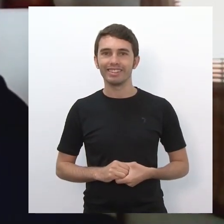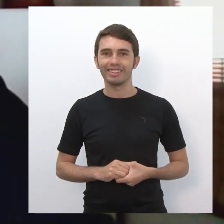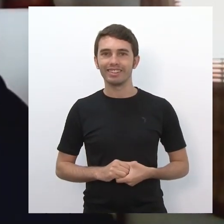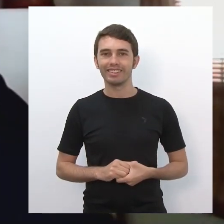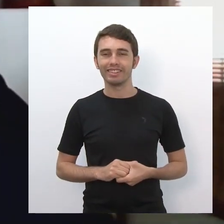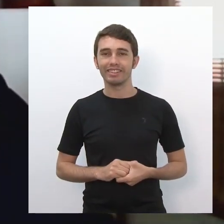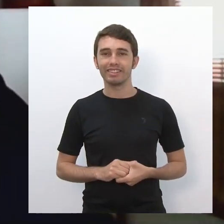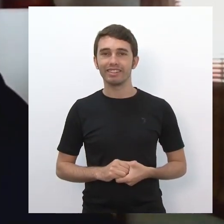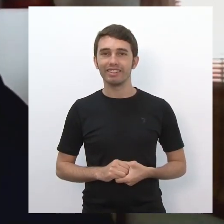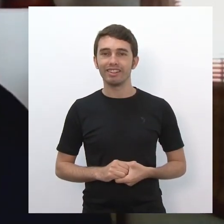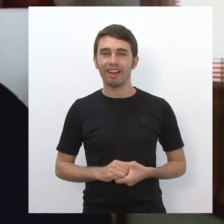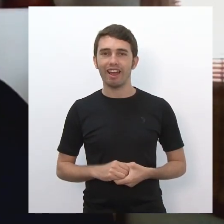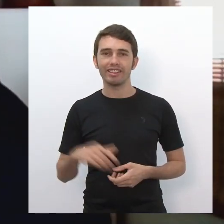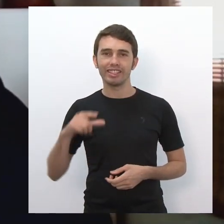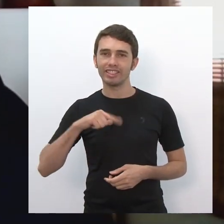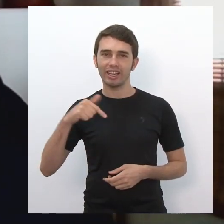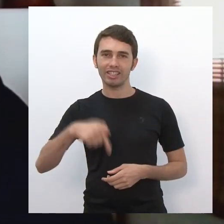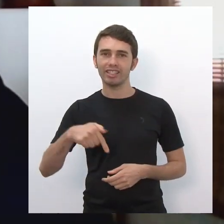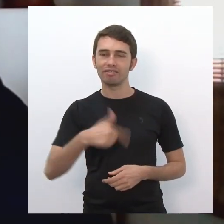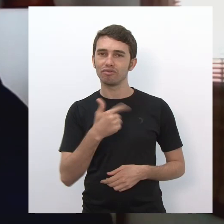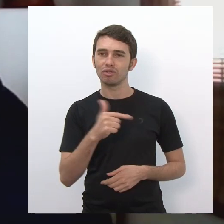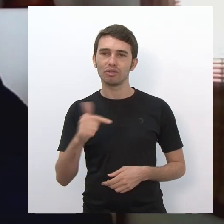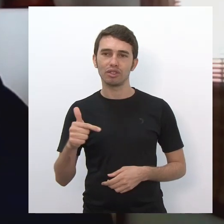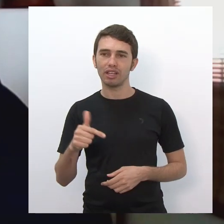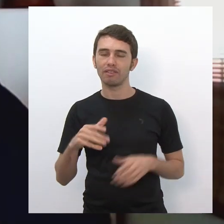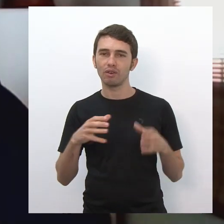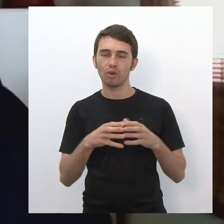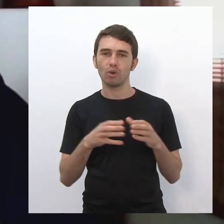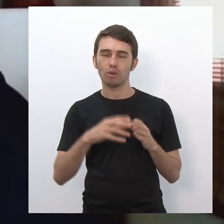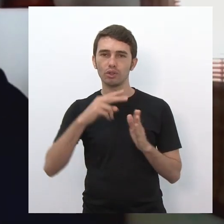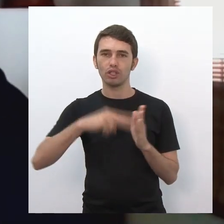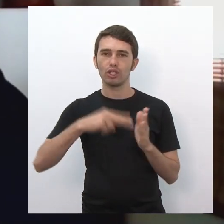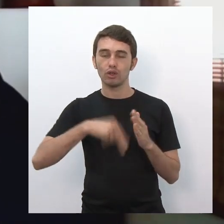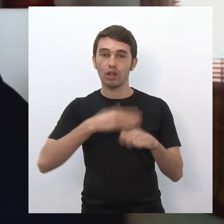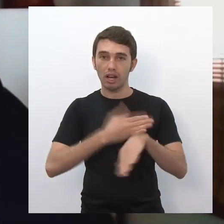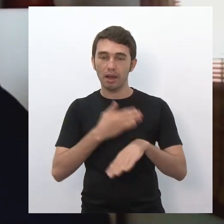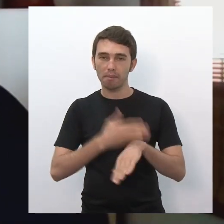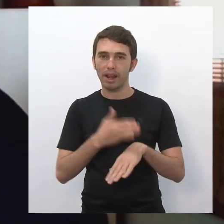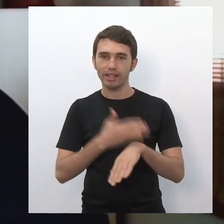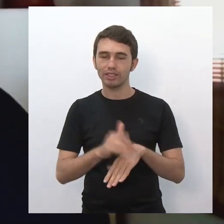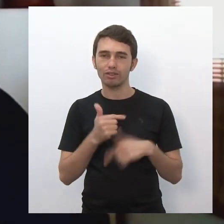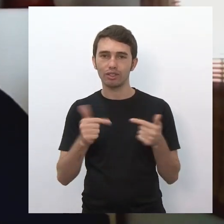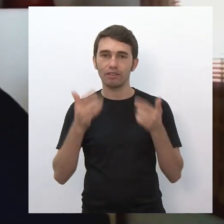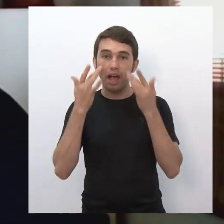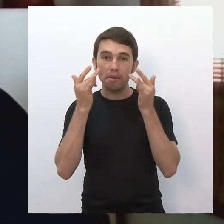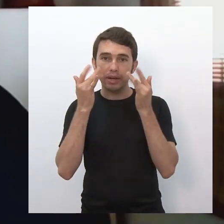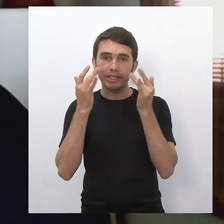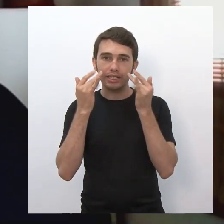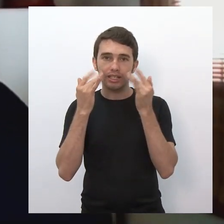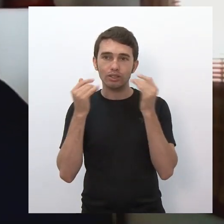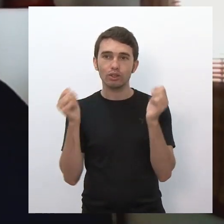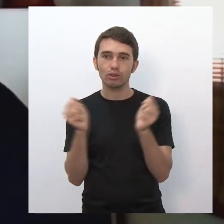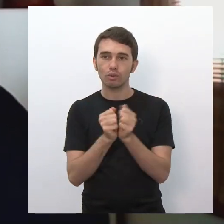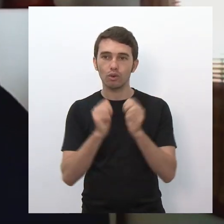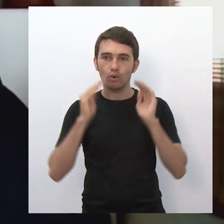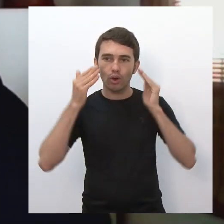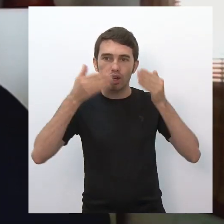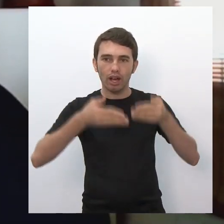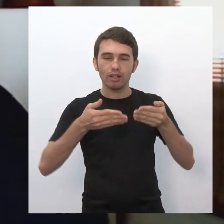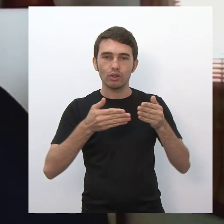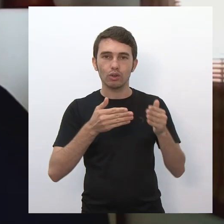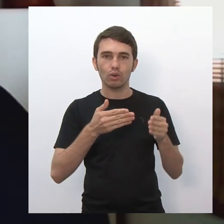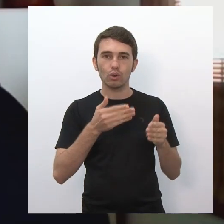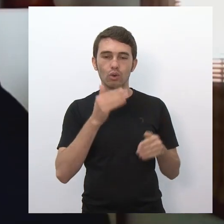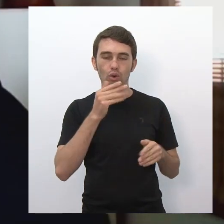Então, nós não tivemos aqui no Clube de Leitura na Prática apresentações com público